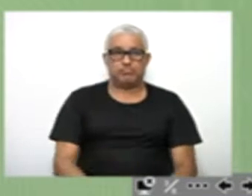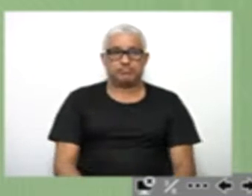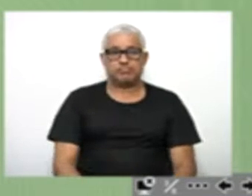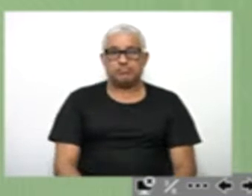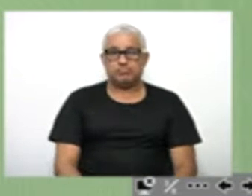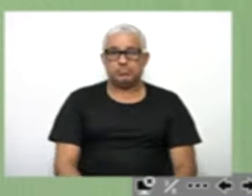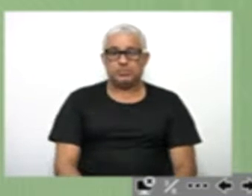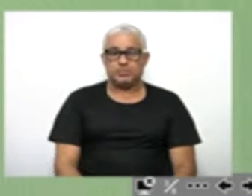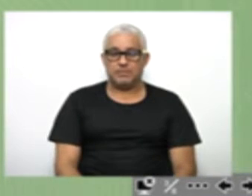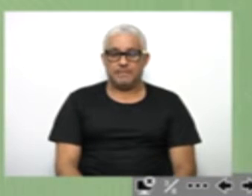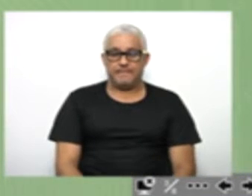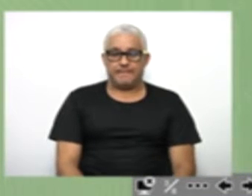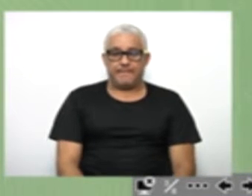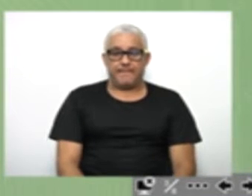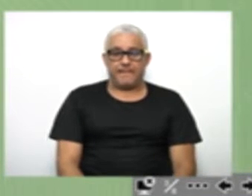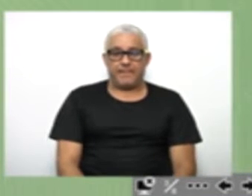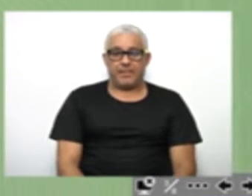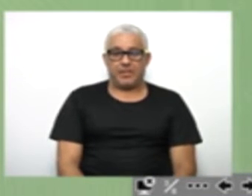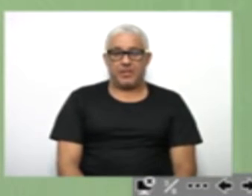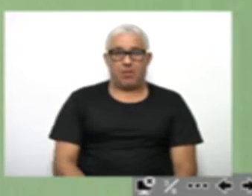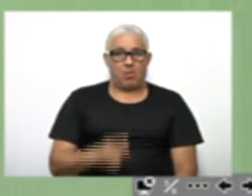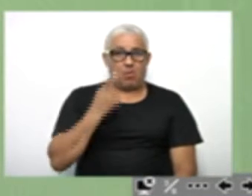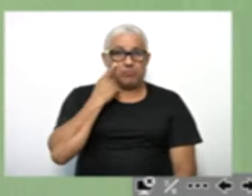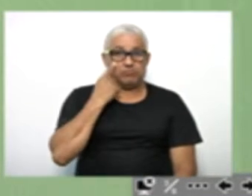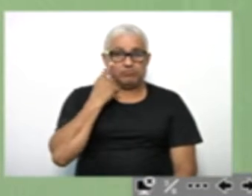fica melhor, pessoal. Você investe